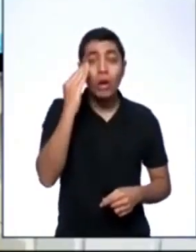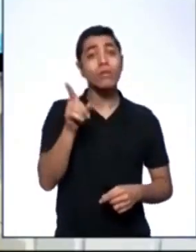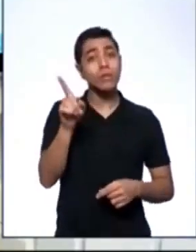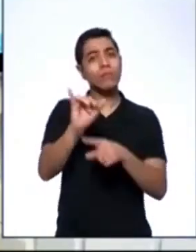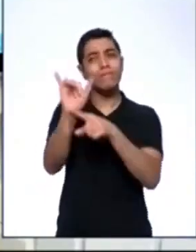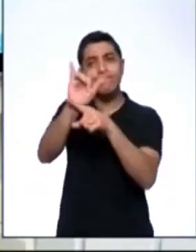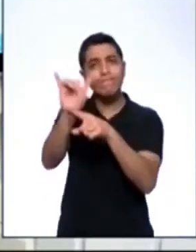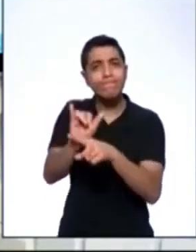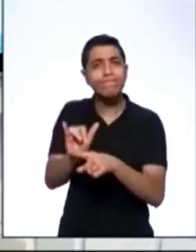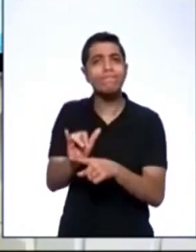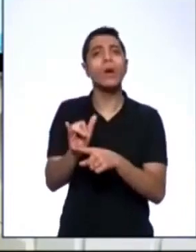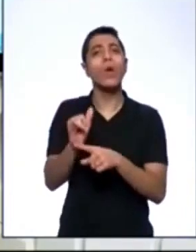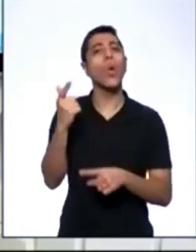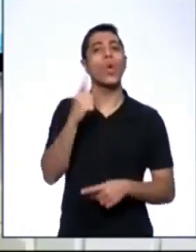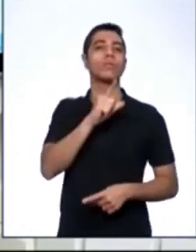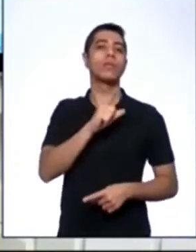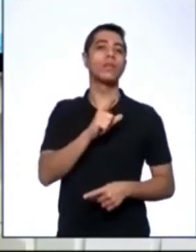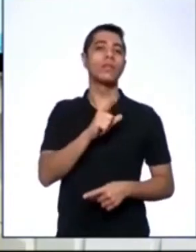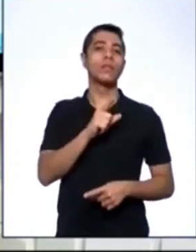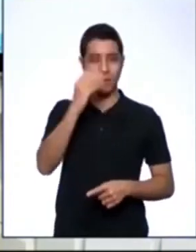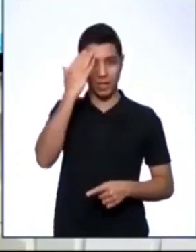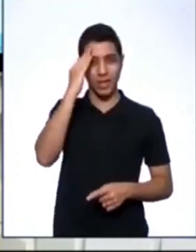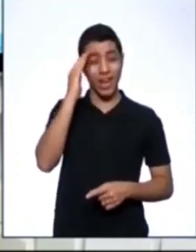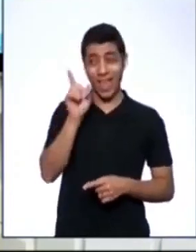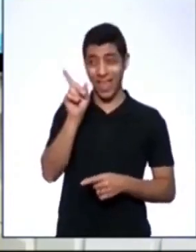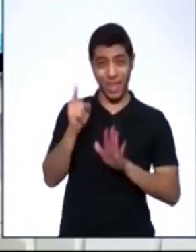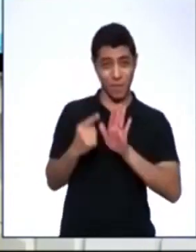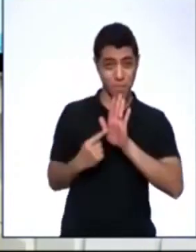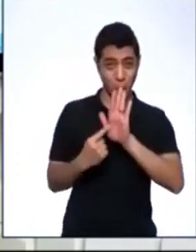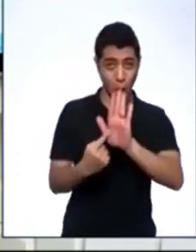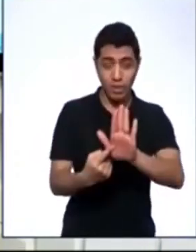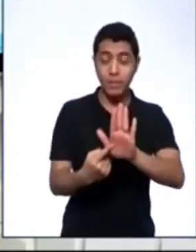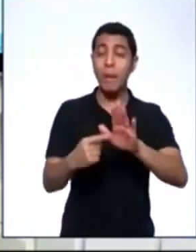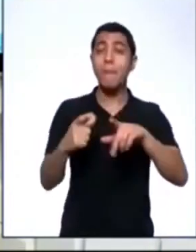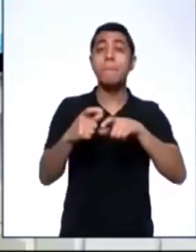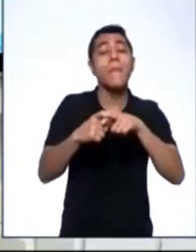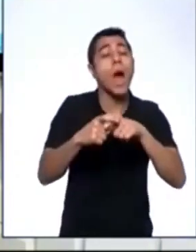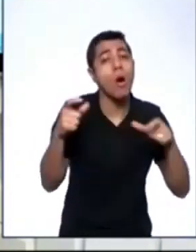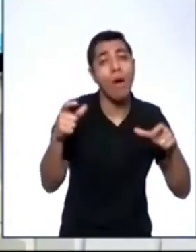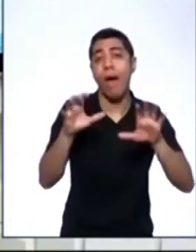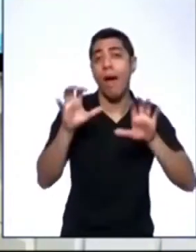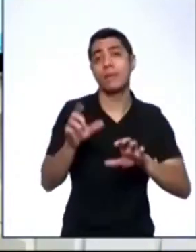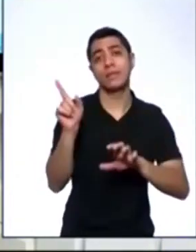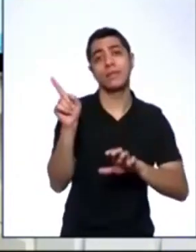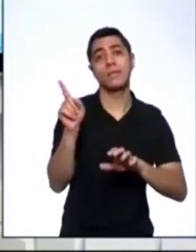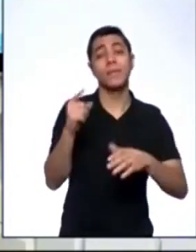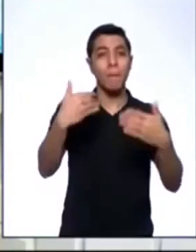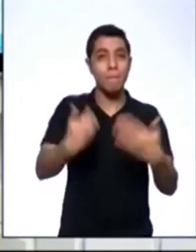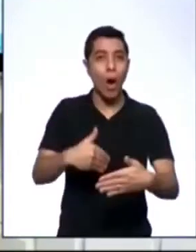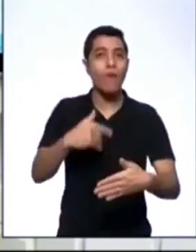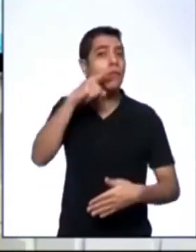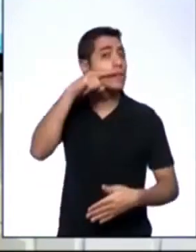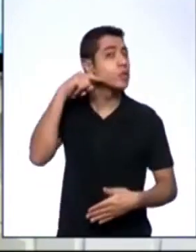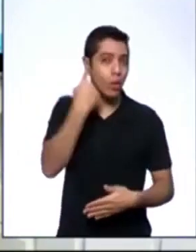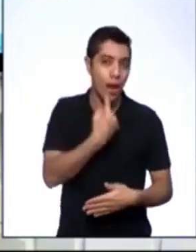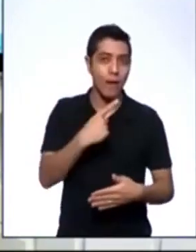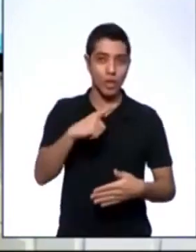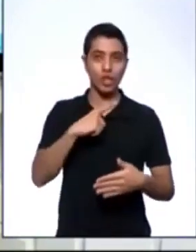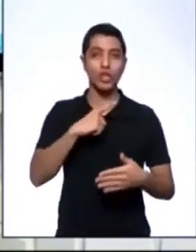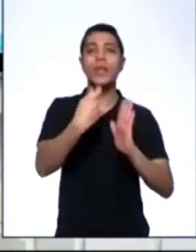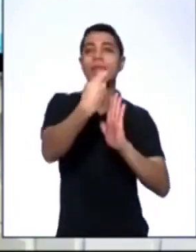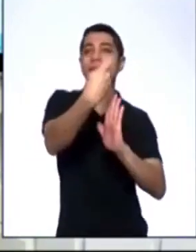problema é o mais comum é o vestibular trazer um texto te dar: